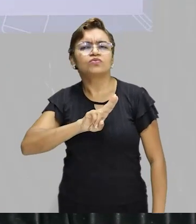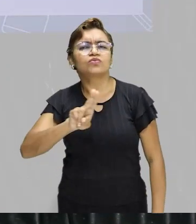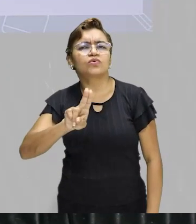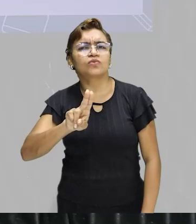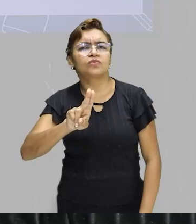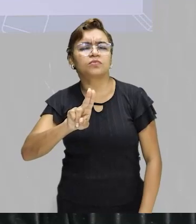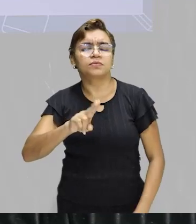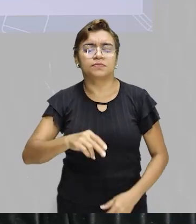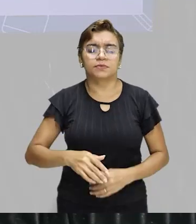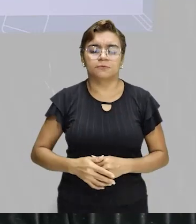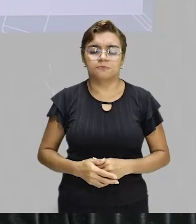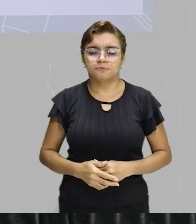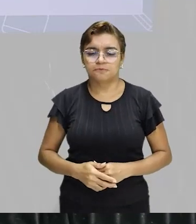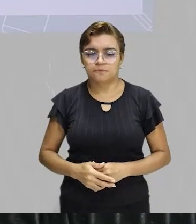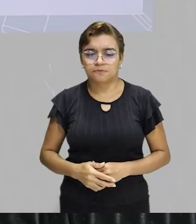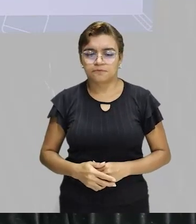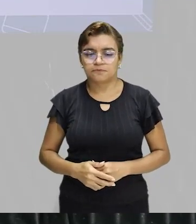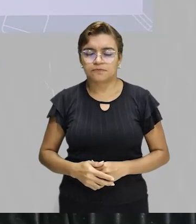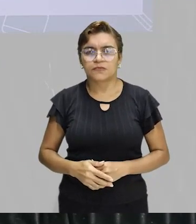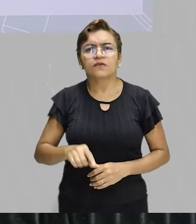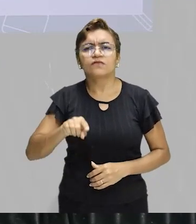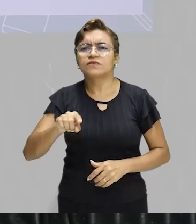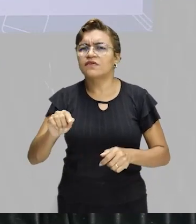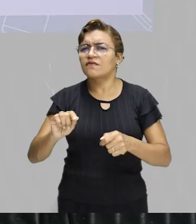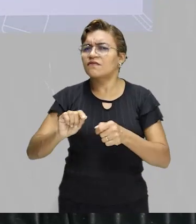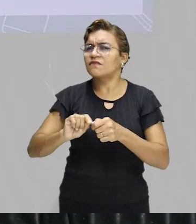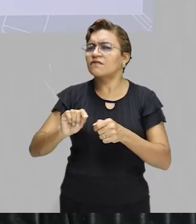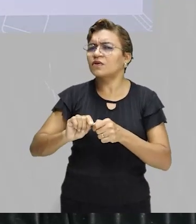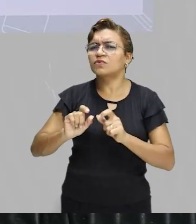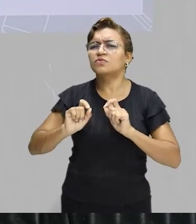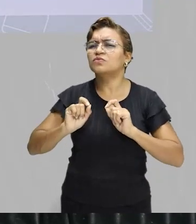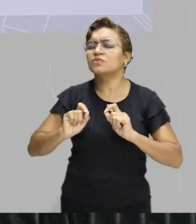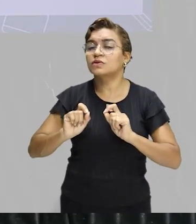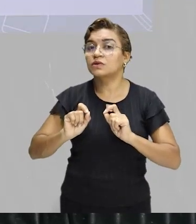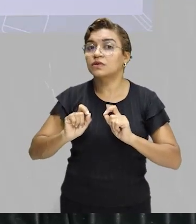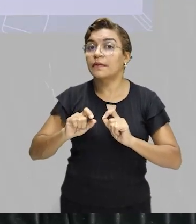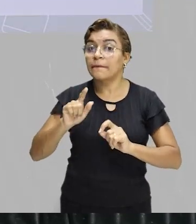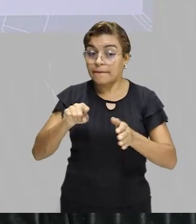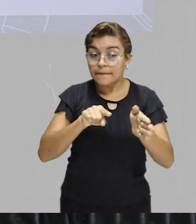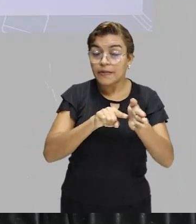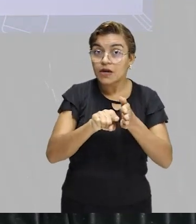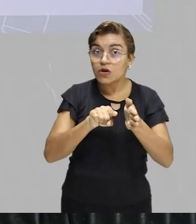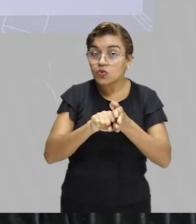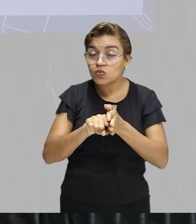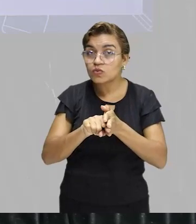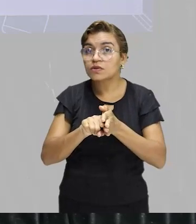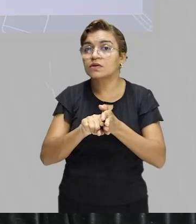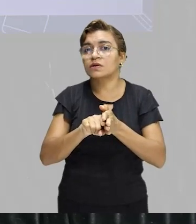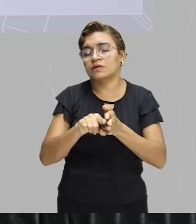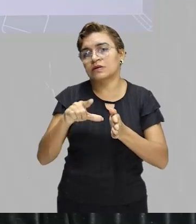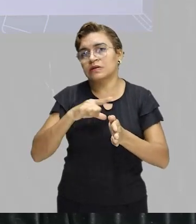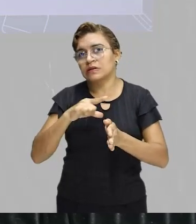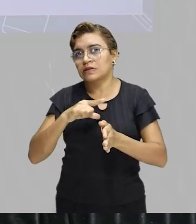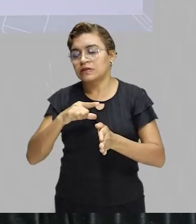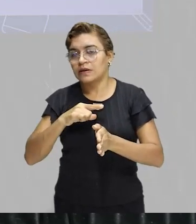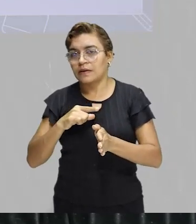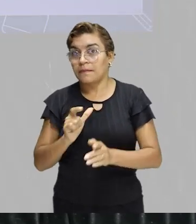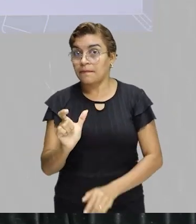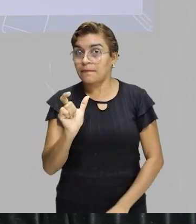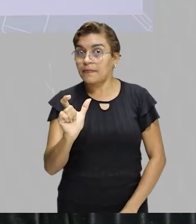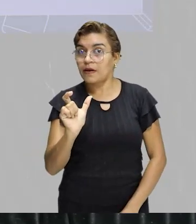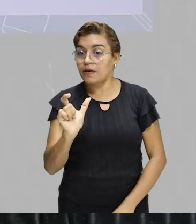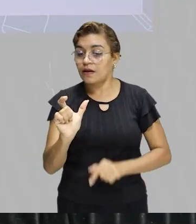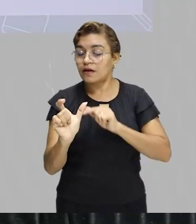do you do? O que você faz? São perguntas que eu crio utilizando a palavra